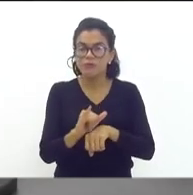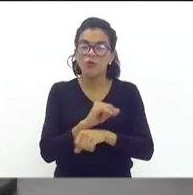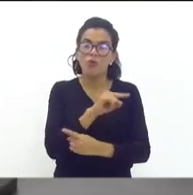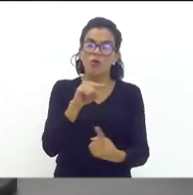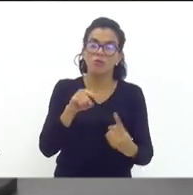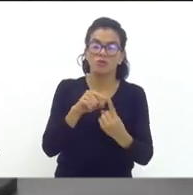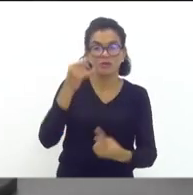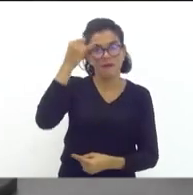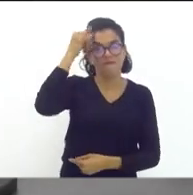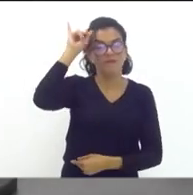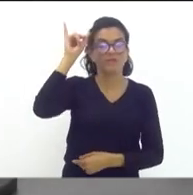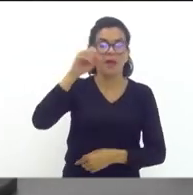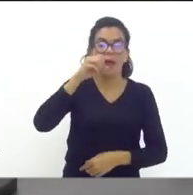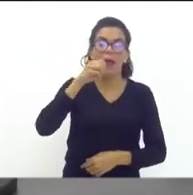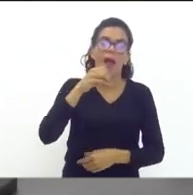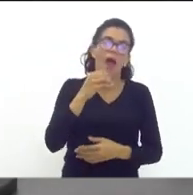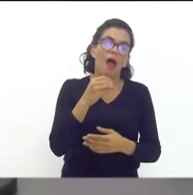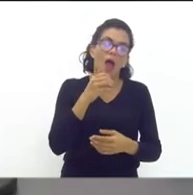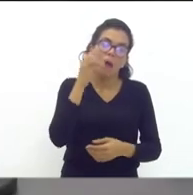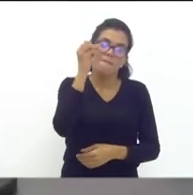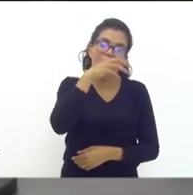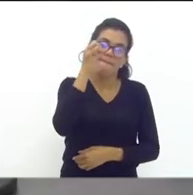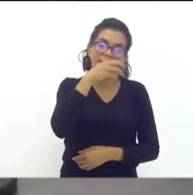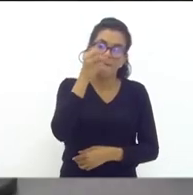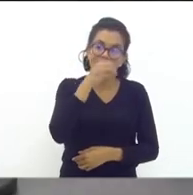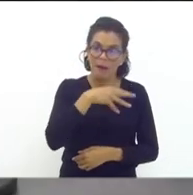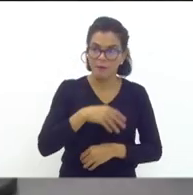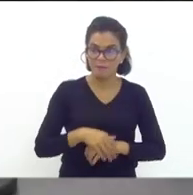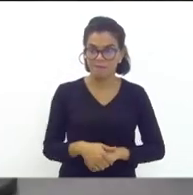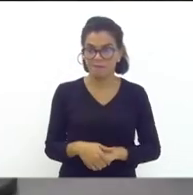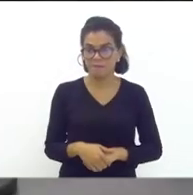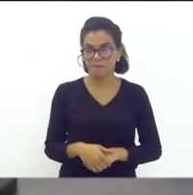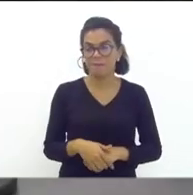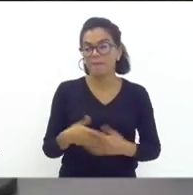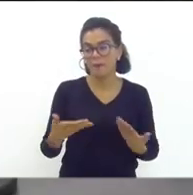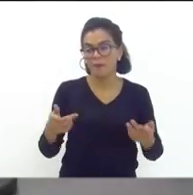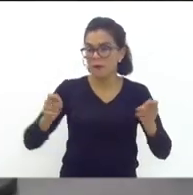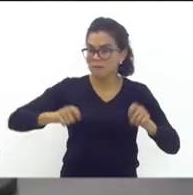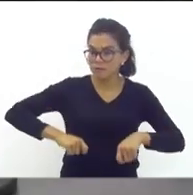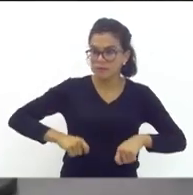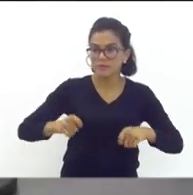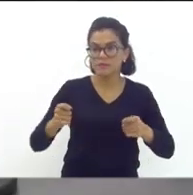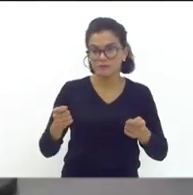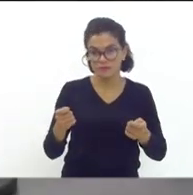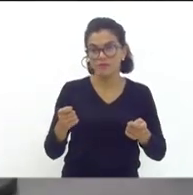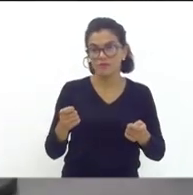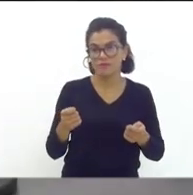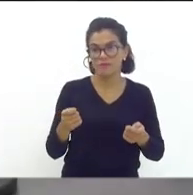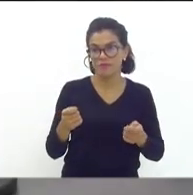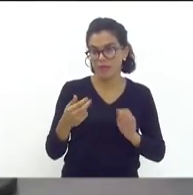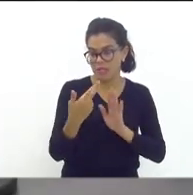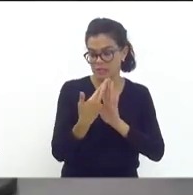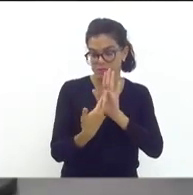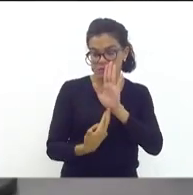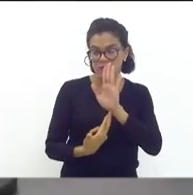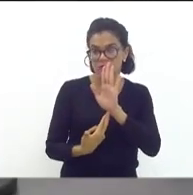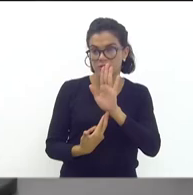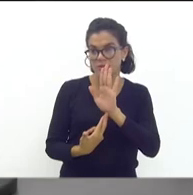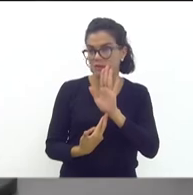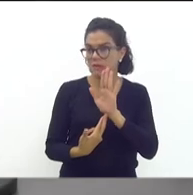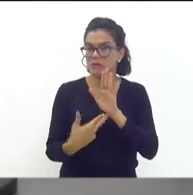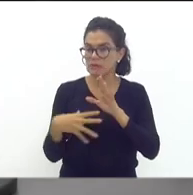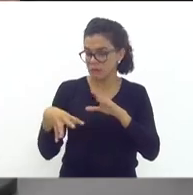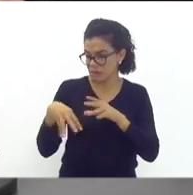houvesse nenhum tipo de arbitrariedade o que que acontece é possível essa essa Norma ela tá tá